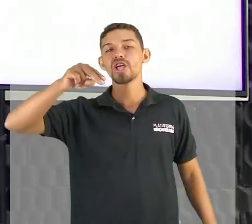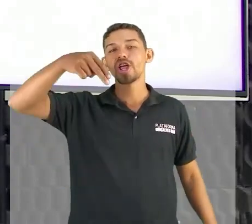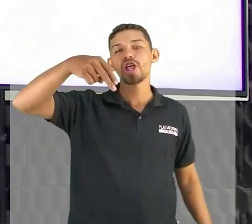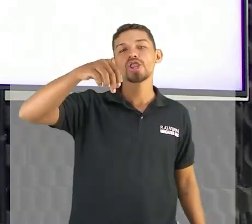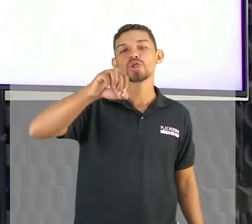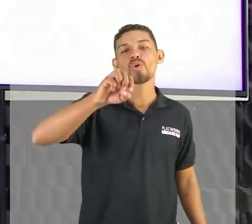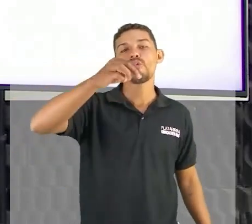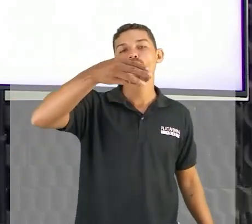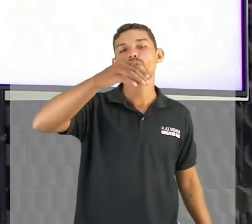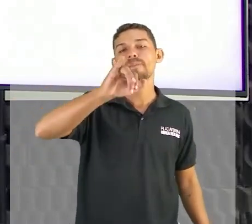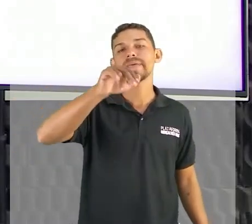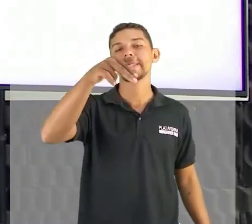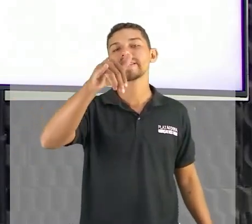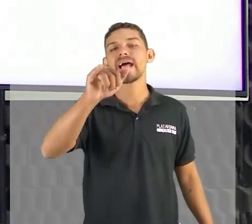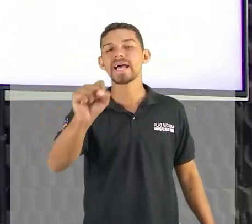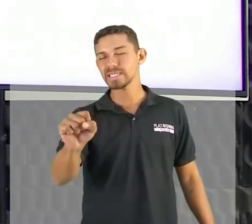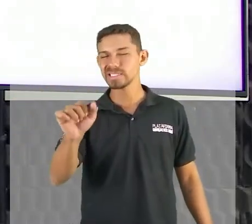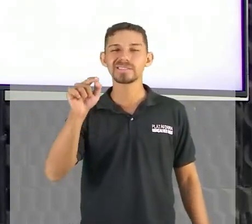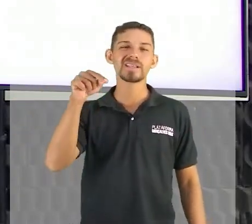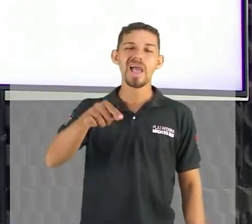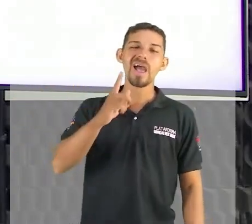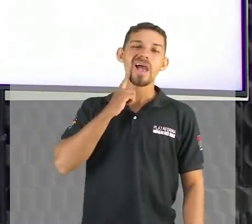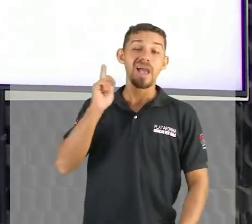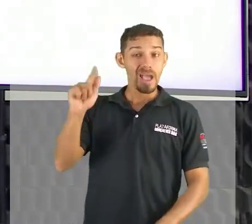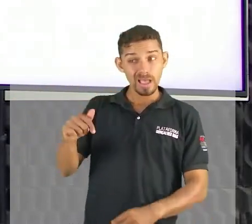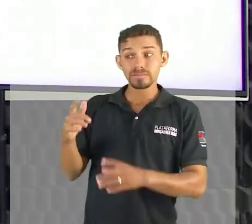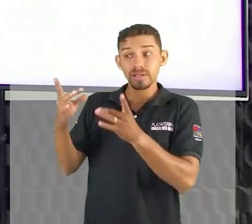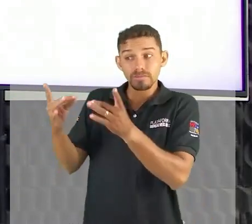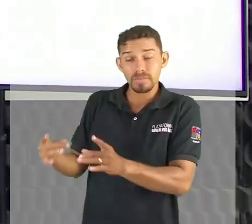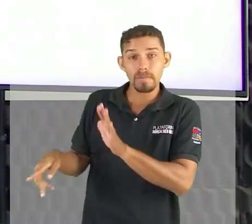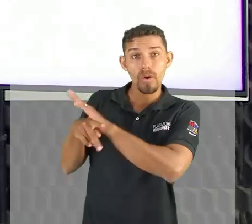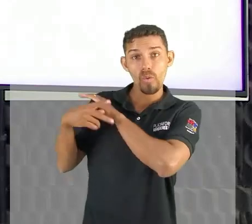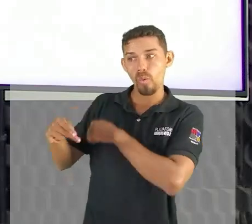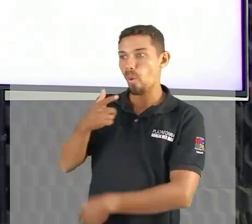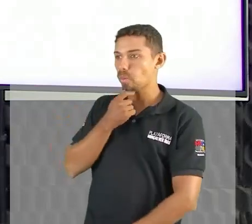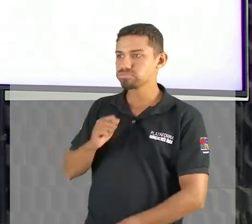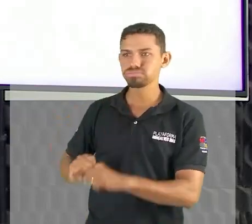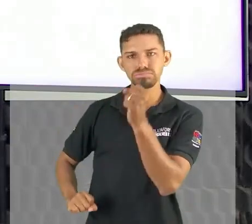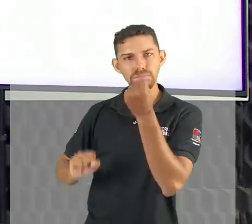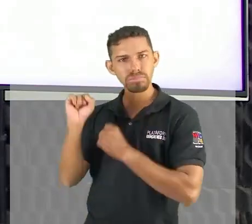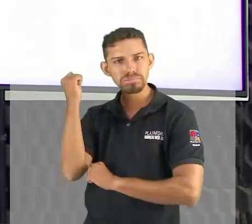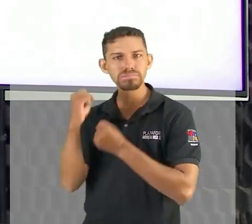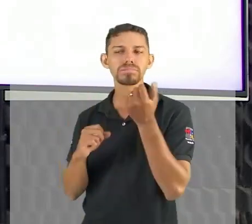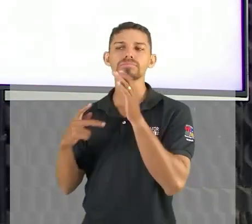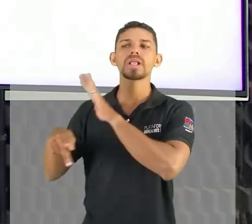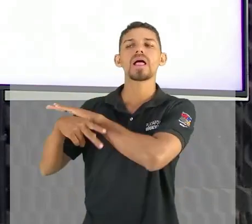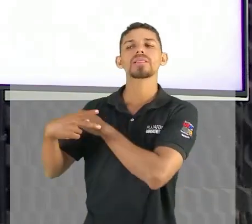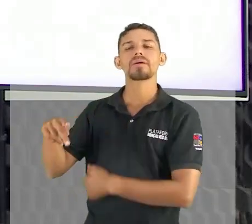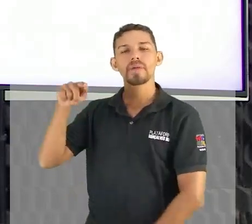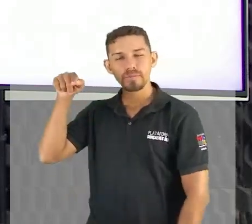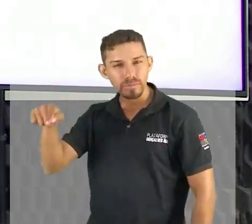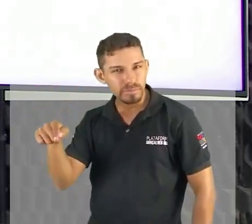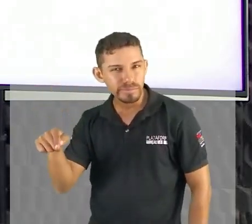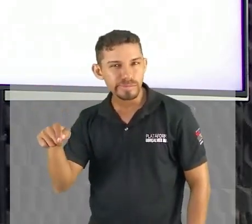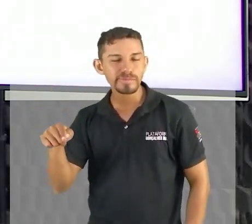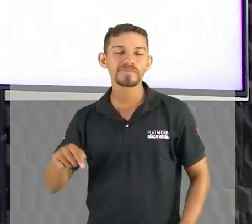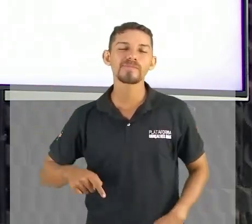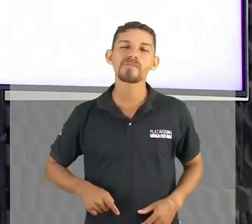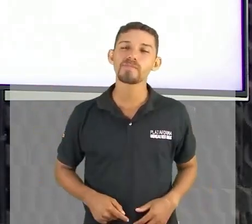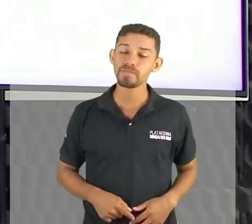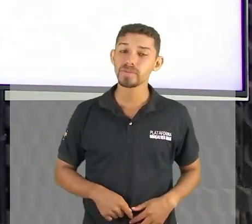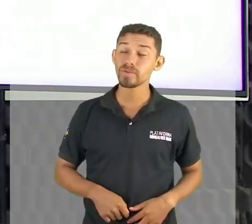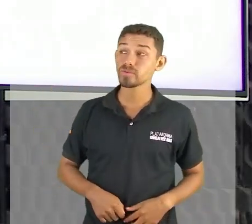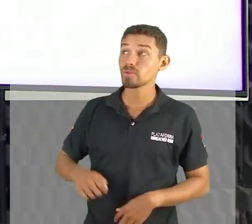nominais definidos pelo fabricante do equipamento quer dizer o quê que esse